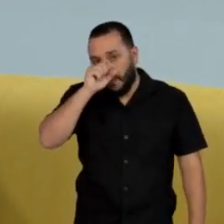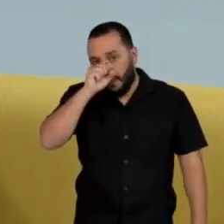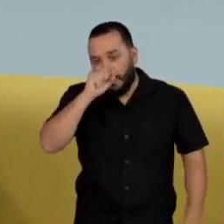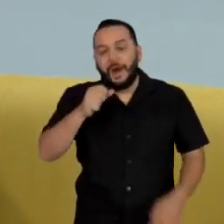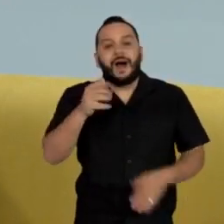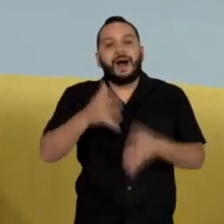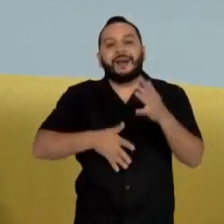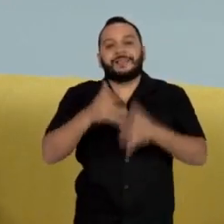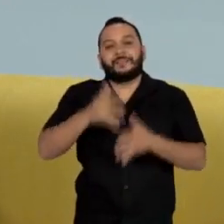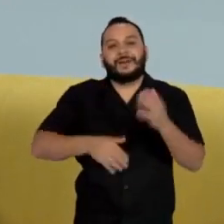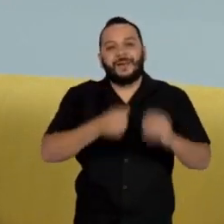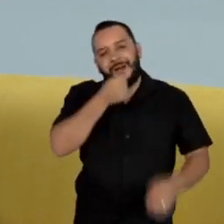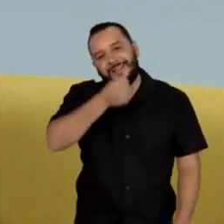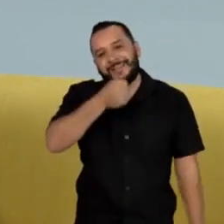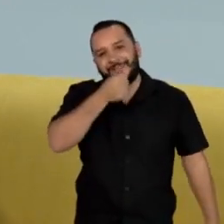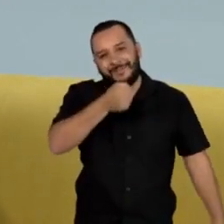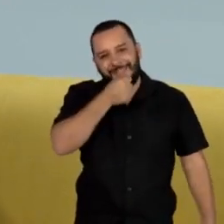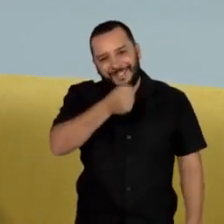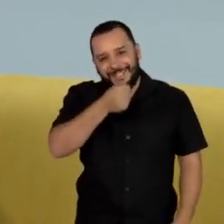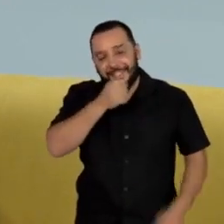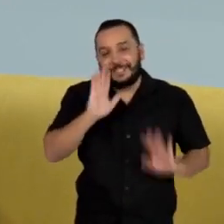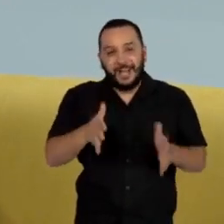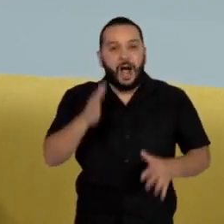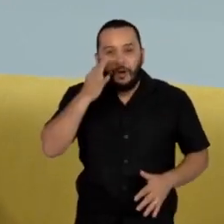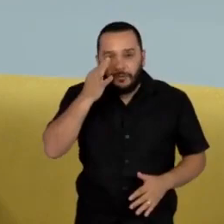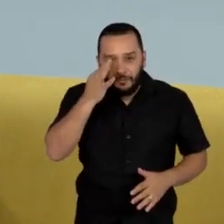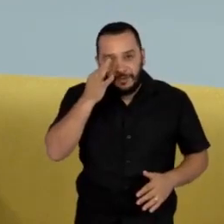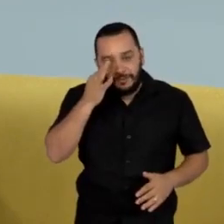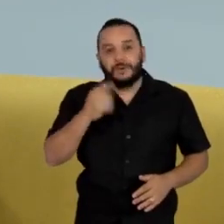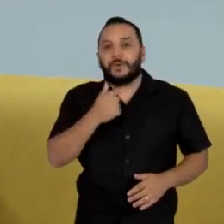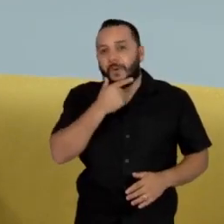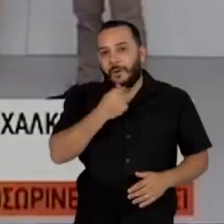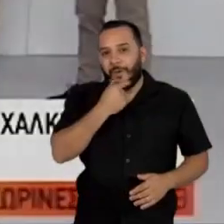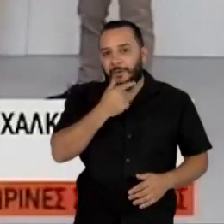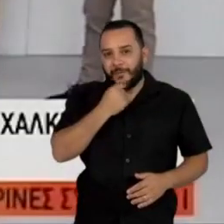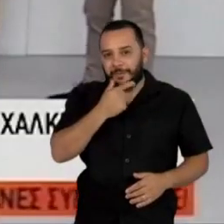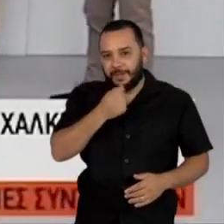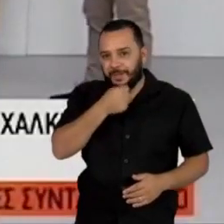um show ao participar de uma entrada ao vivo de um jornalista de TV.